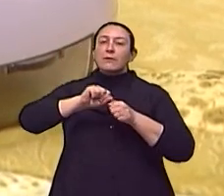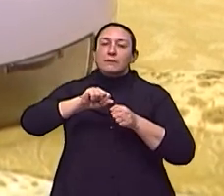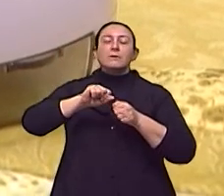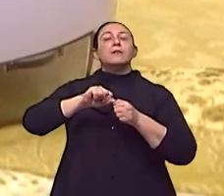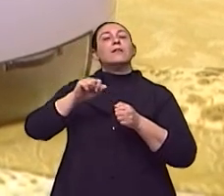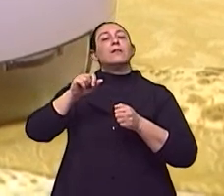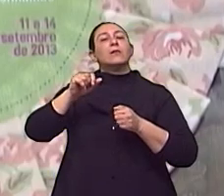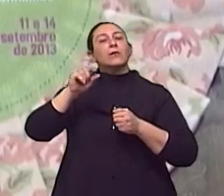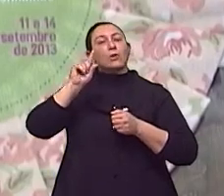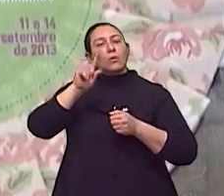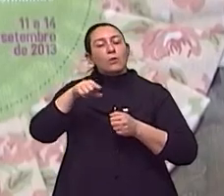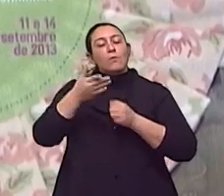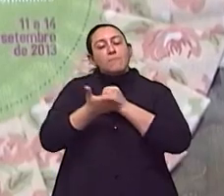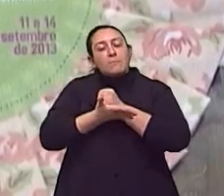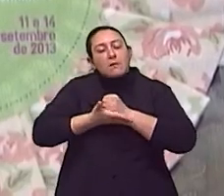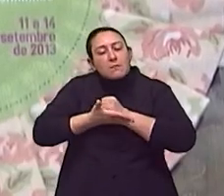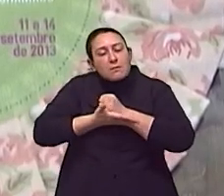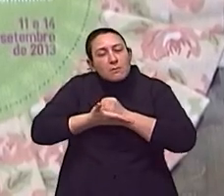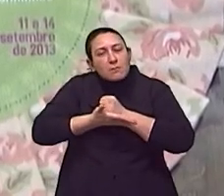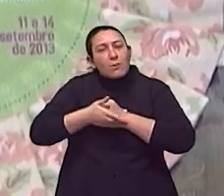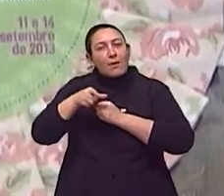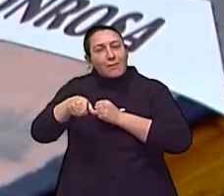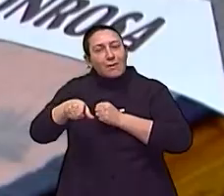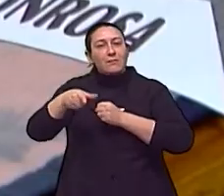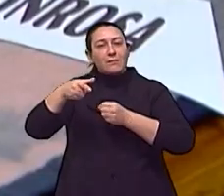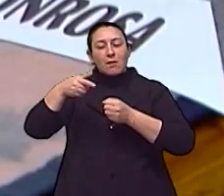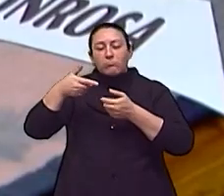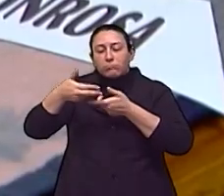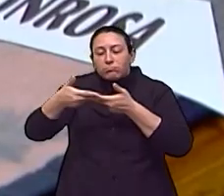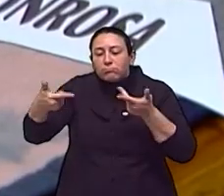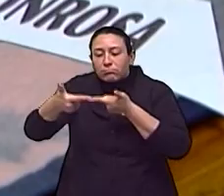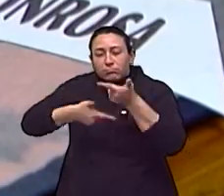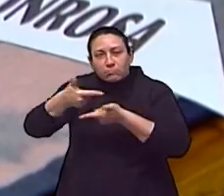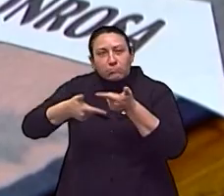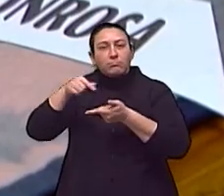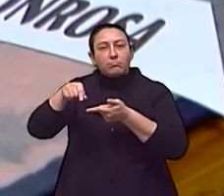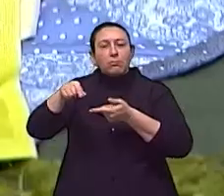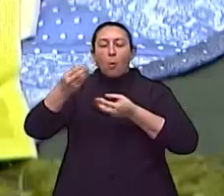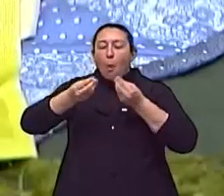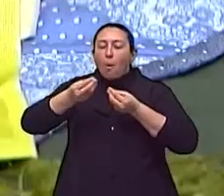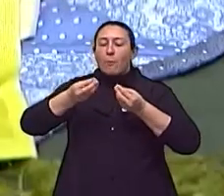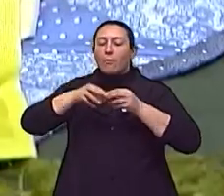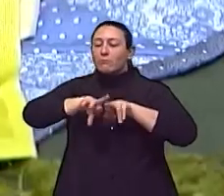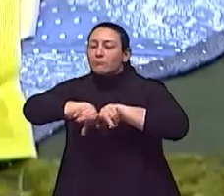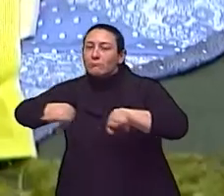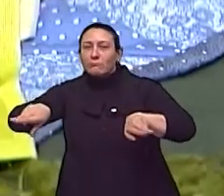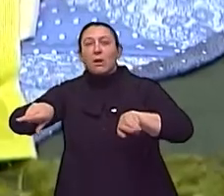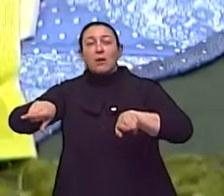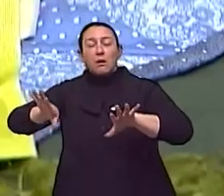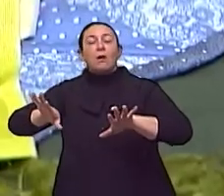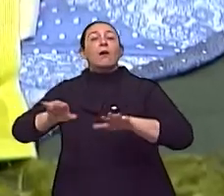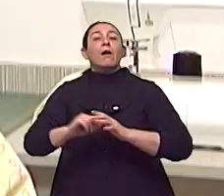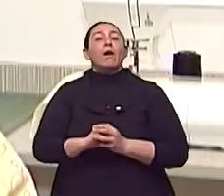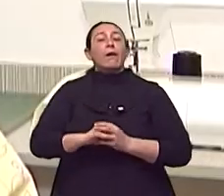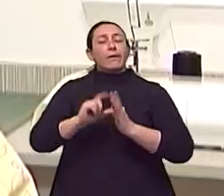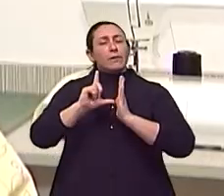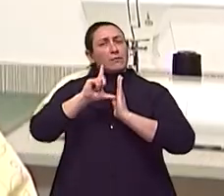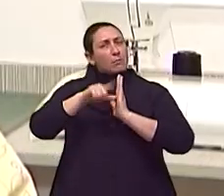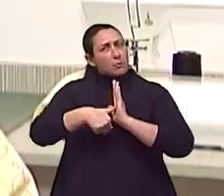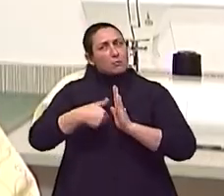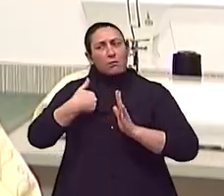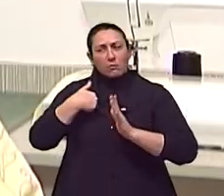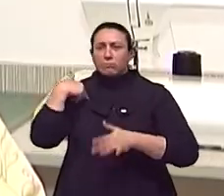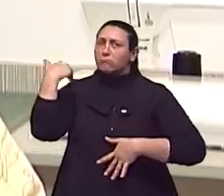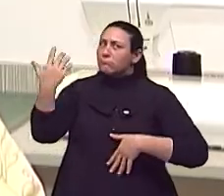do patchwork e depois eu fui me encantando com as paisagens e dali Então